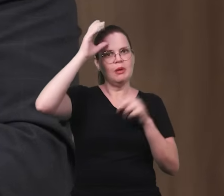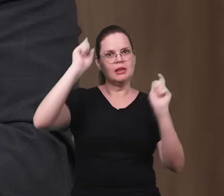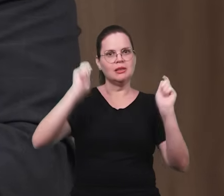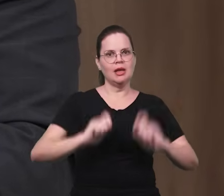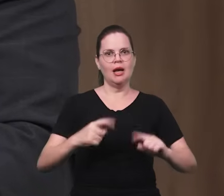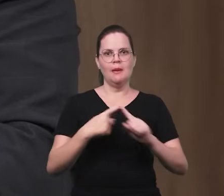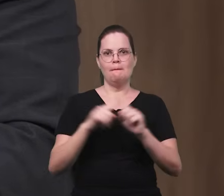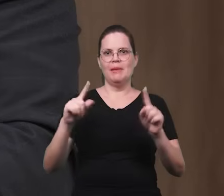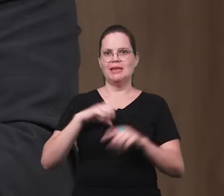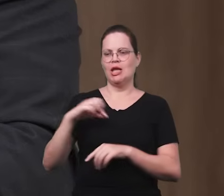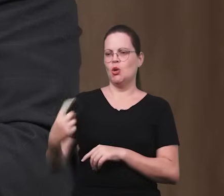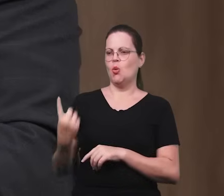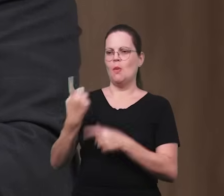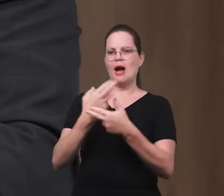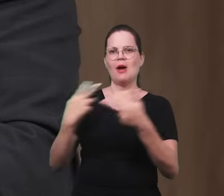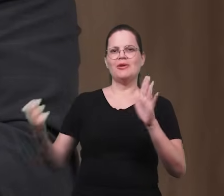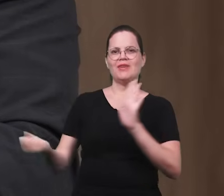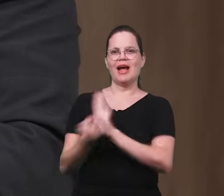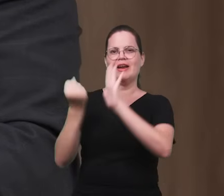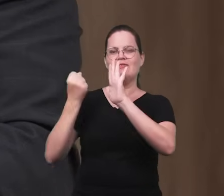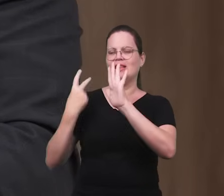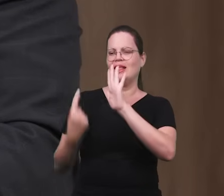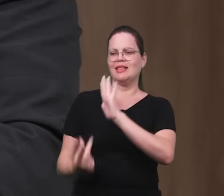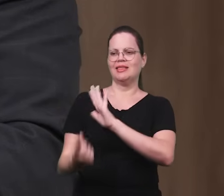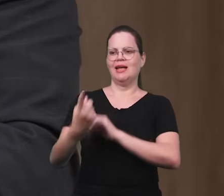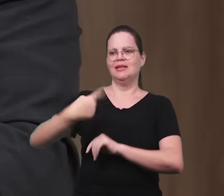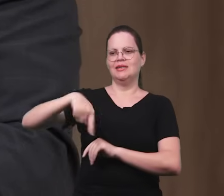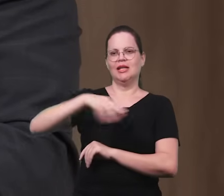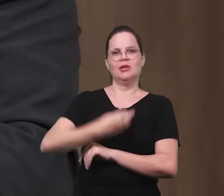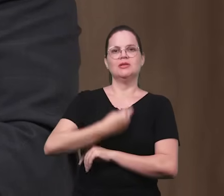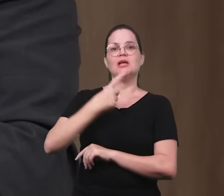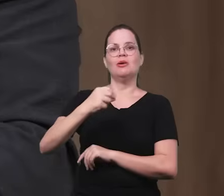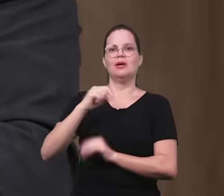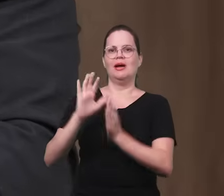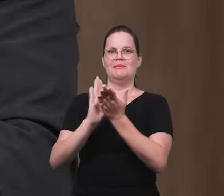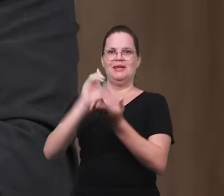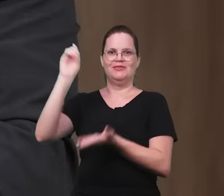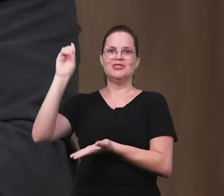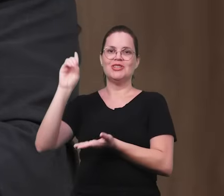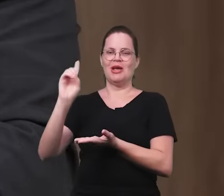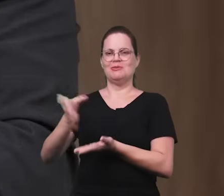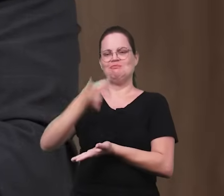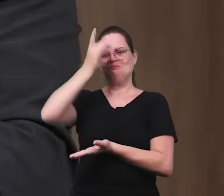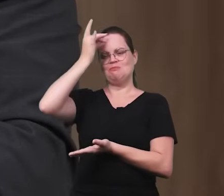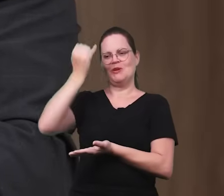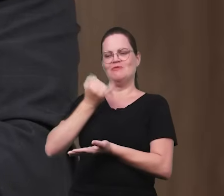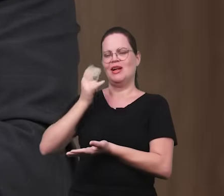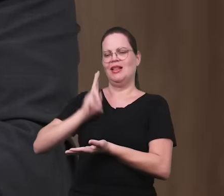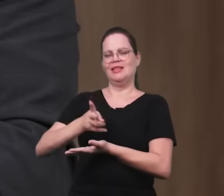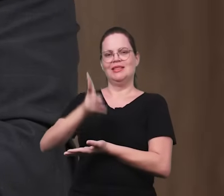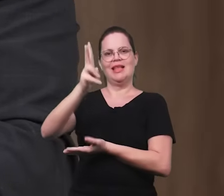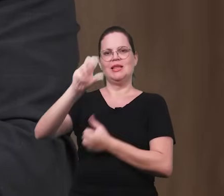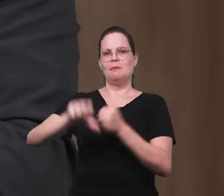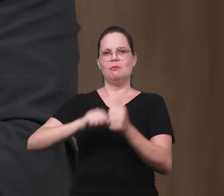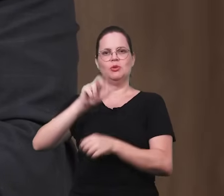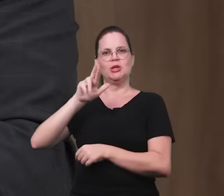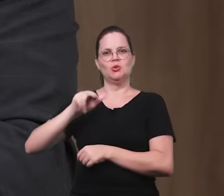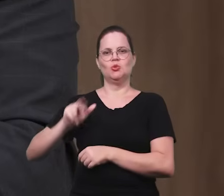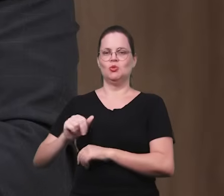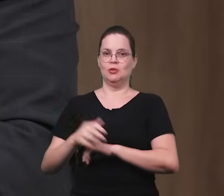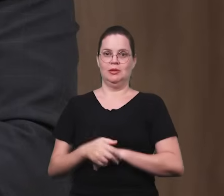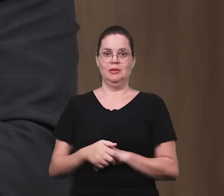fica gravado para sempre na nossa vida, que é a palavra de Deus. Ela não muda. Ela é a mesma ontem, hoje, será para sempre. E